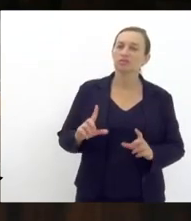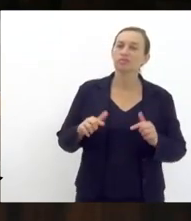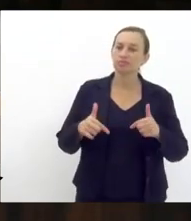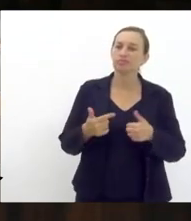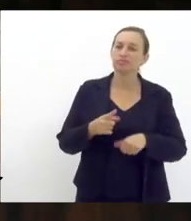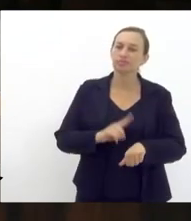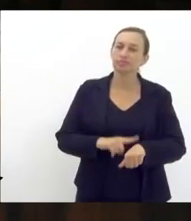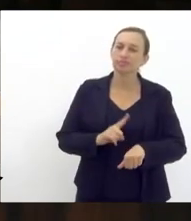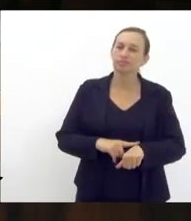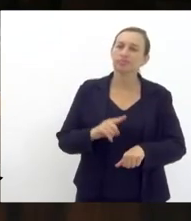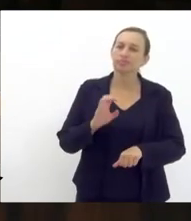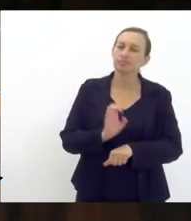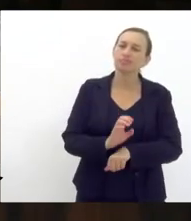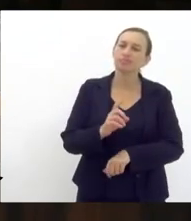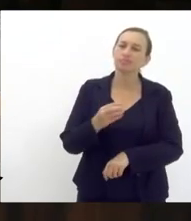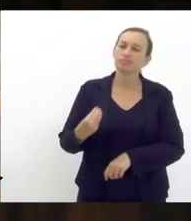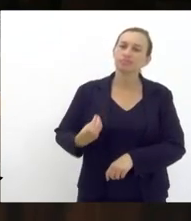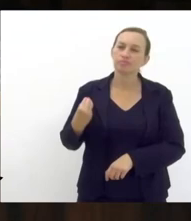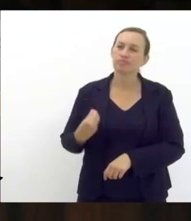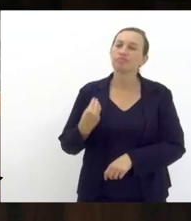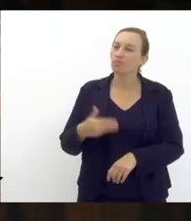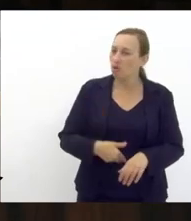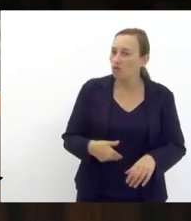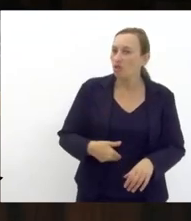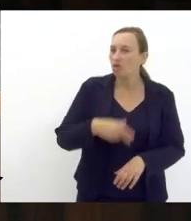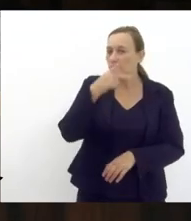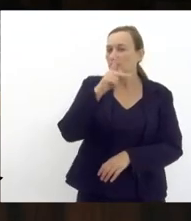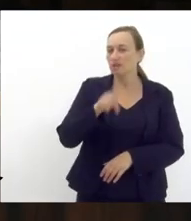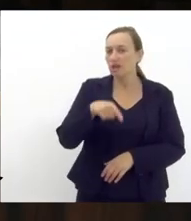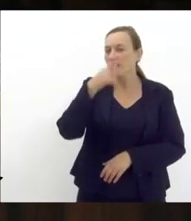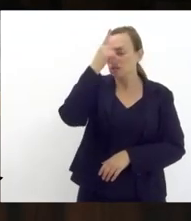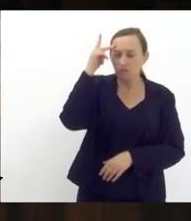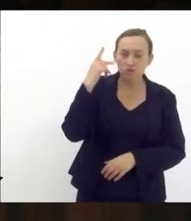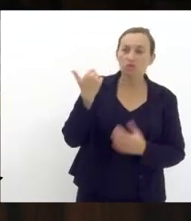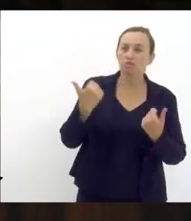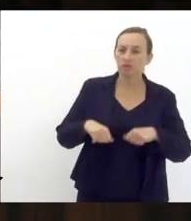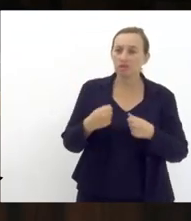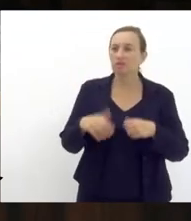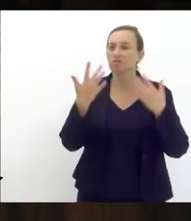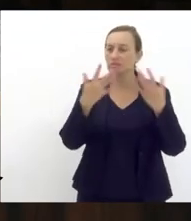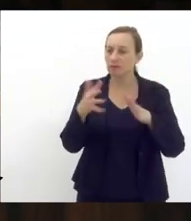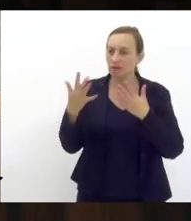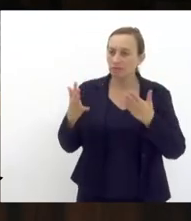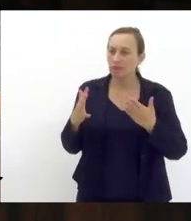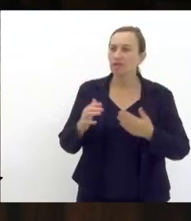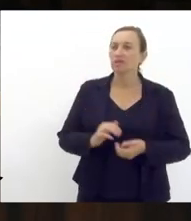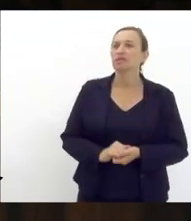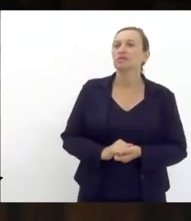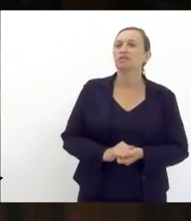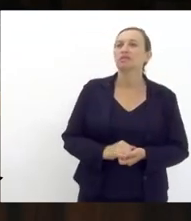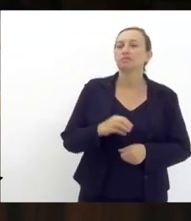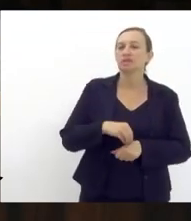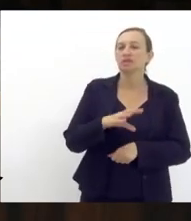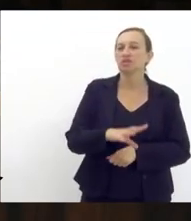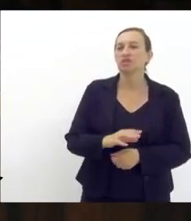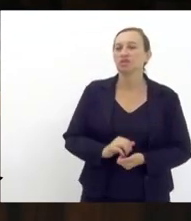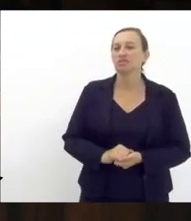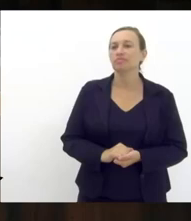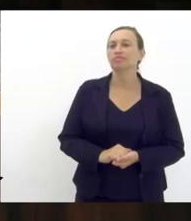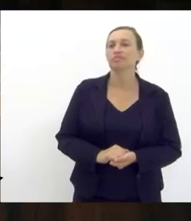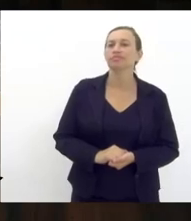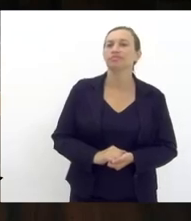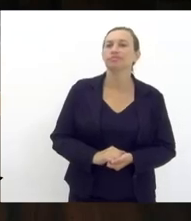pelo momento que o nosso Estado está vivendo muita fome né as pessoas né precisando parabéns pelo si pela sua indicação tá